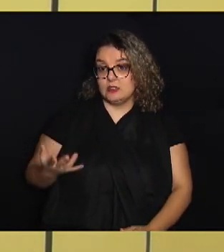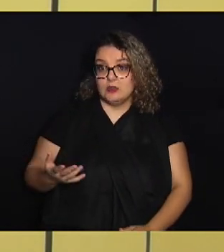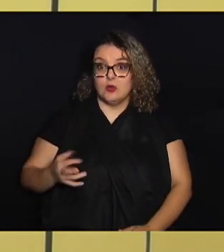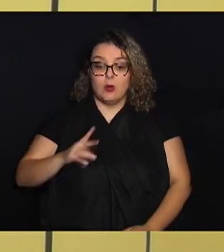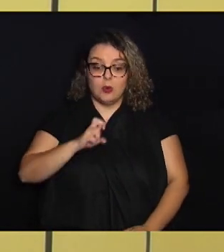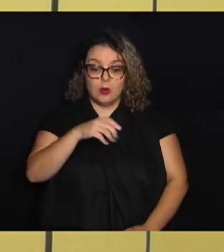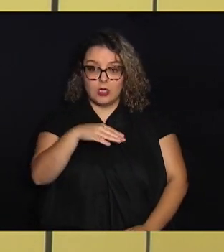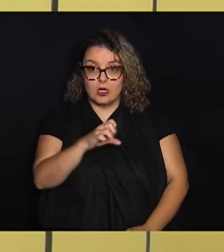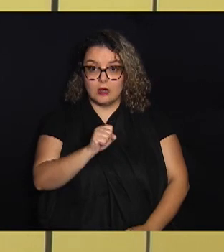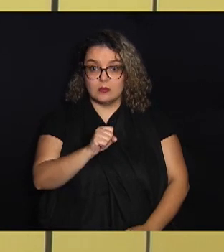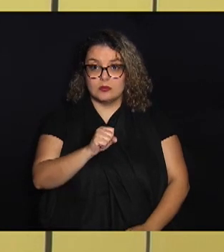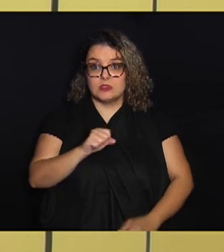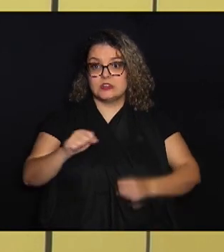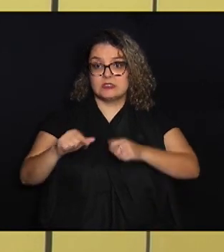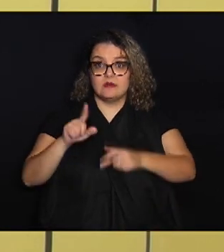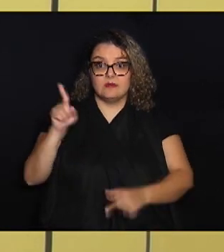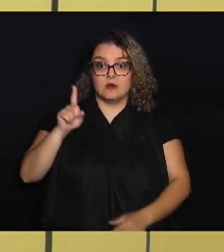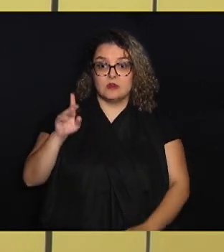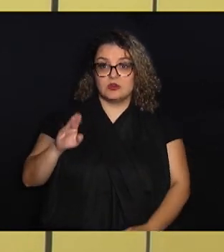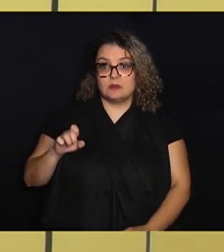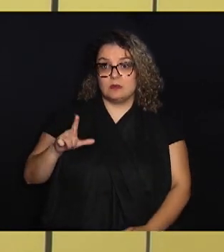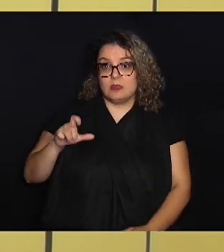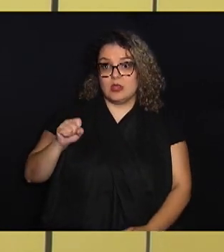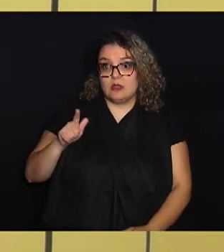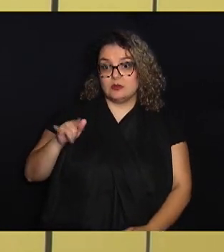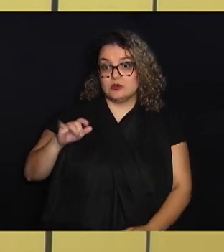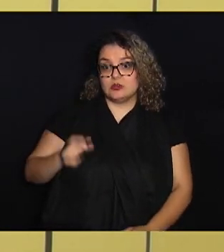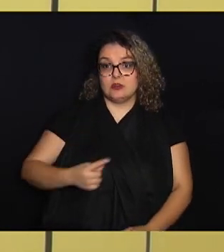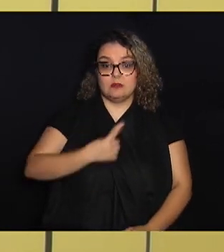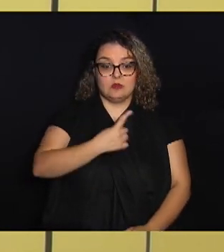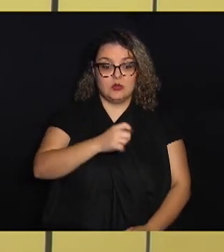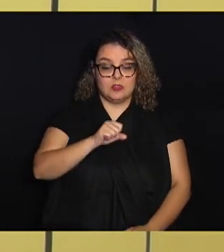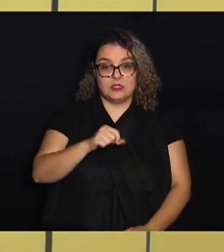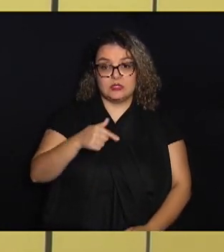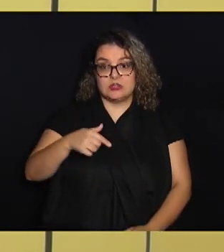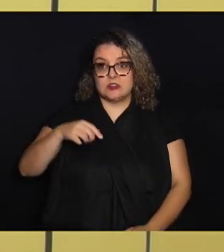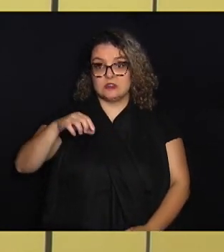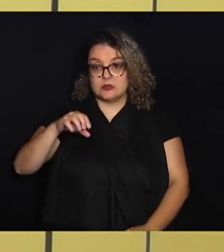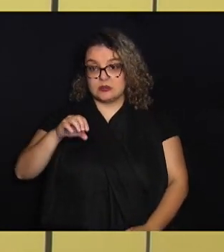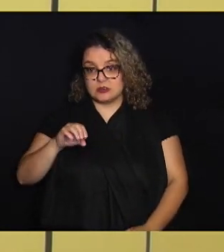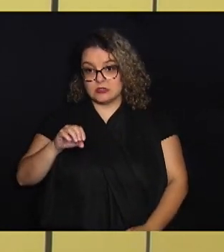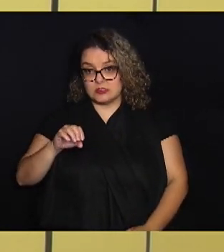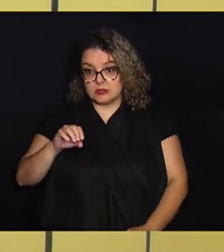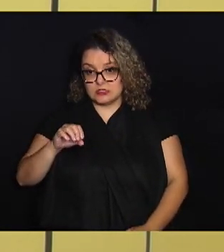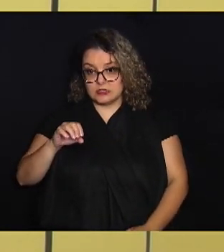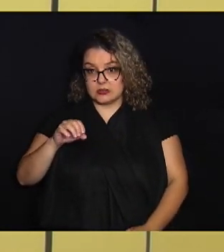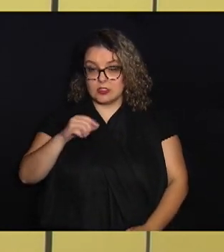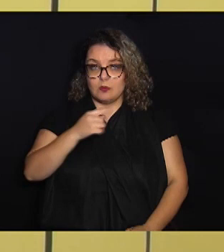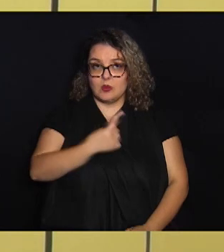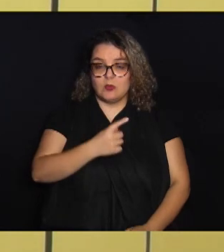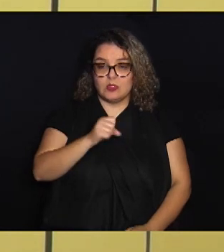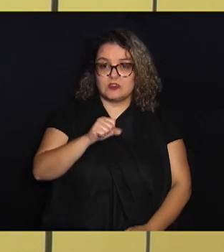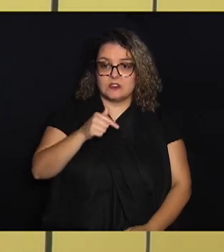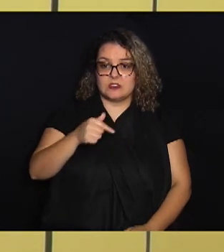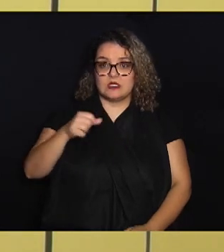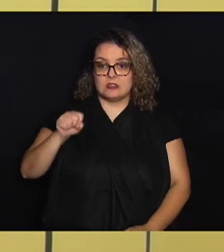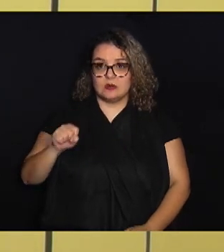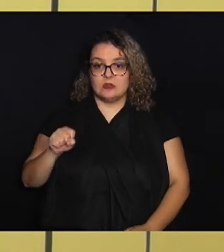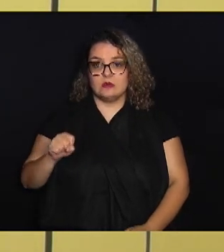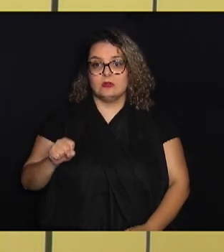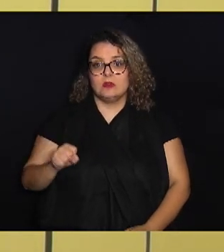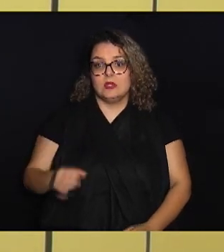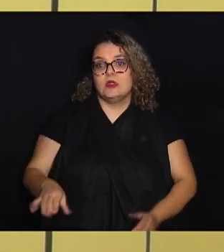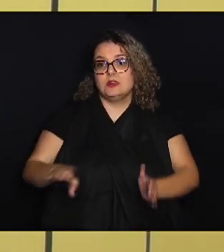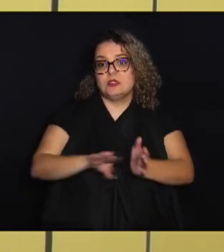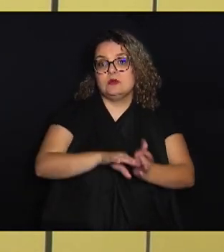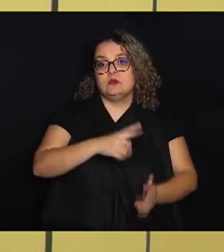se forma na Bélgica em 1878 para chegar em Campinas em 1879 e encontrar a fachada praticamente pronta.